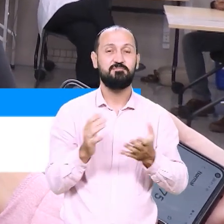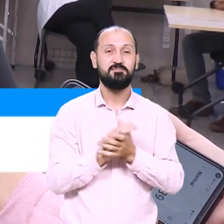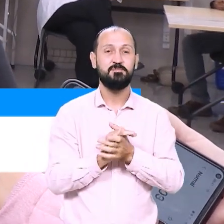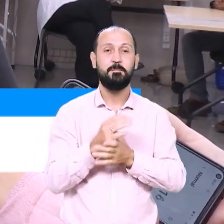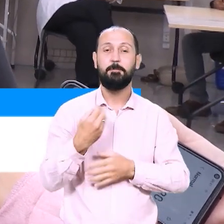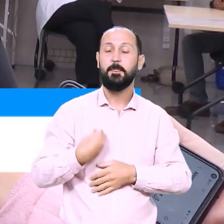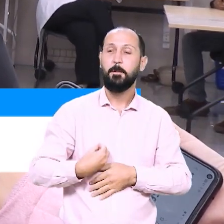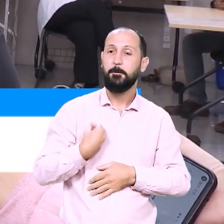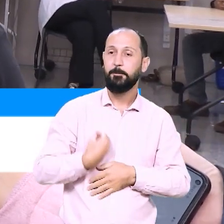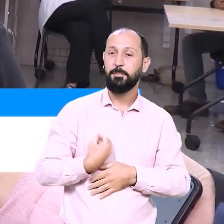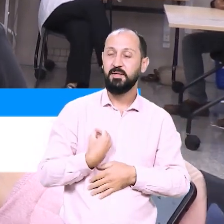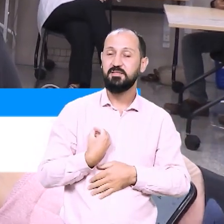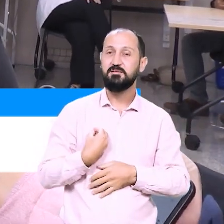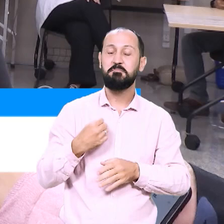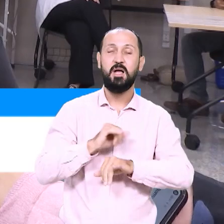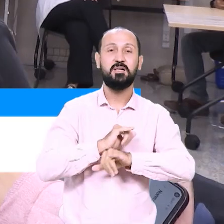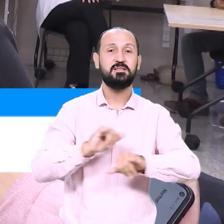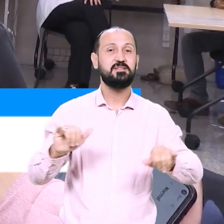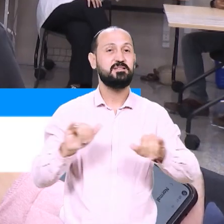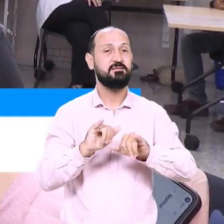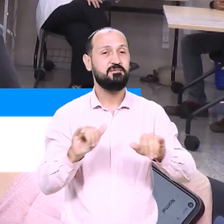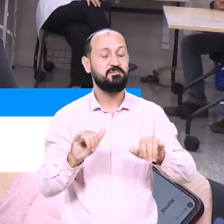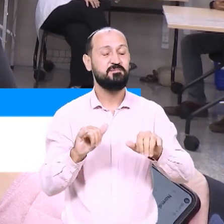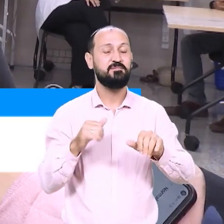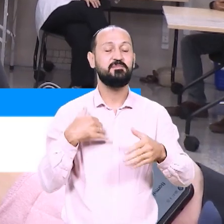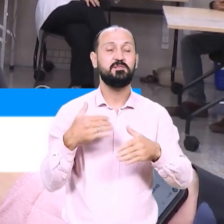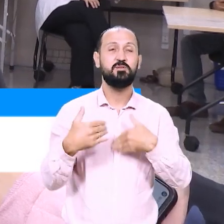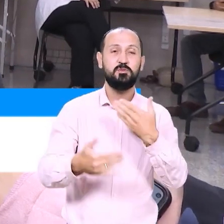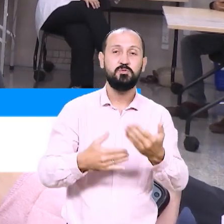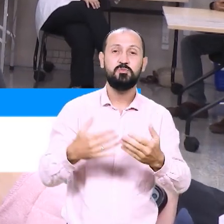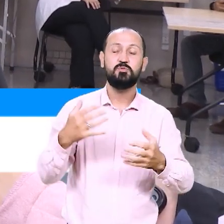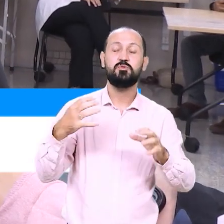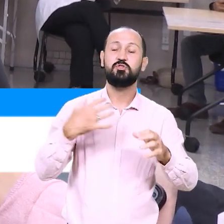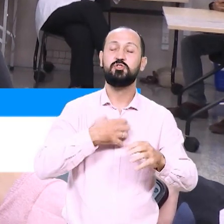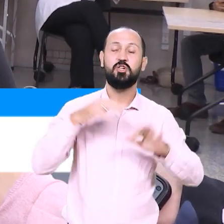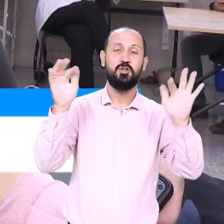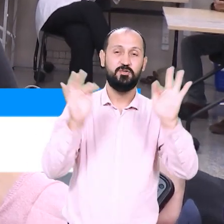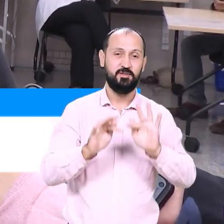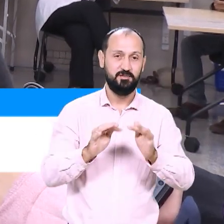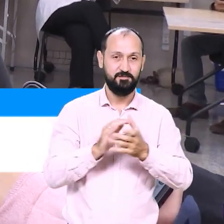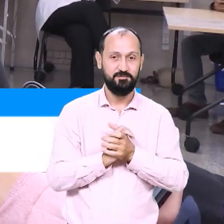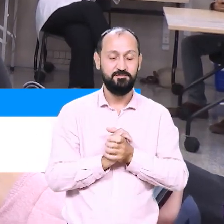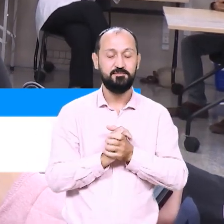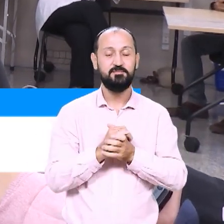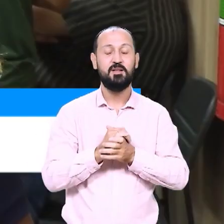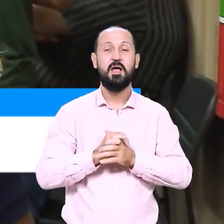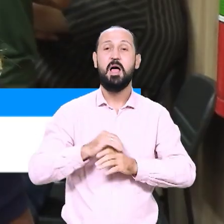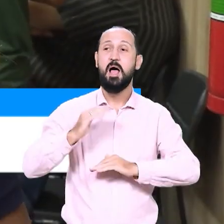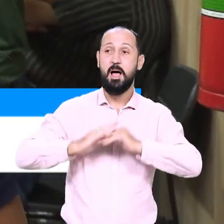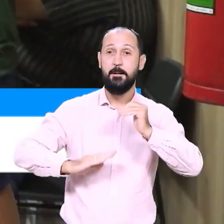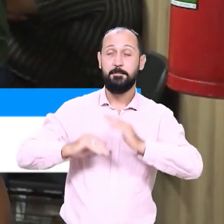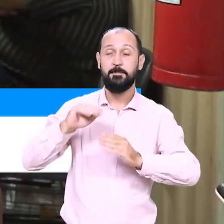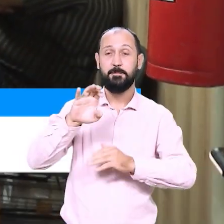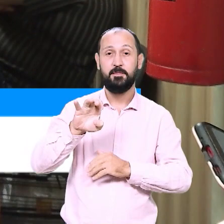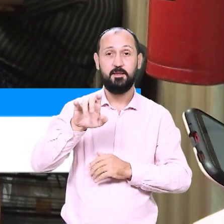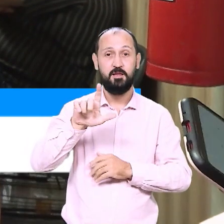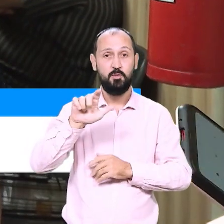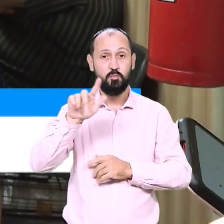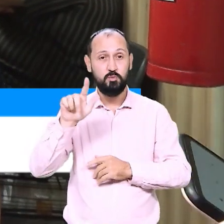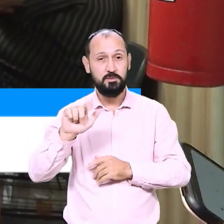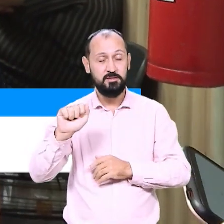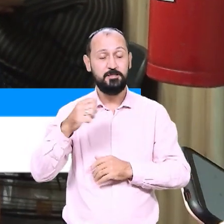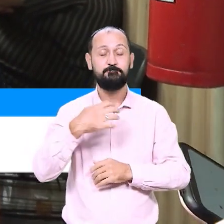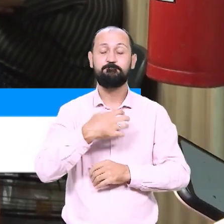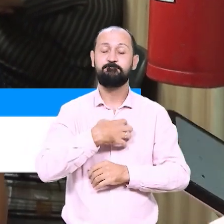vem participar dessa campanha da forma mais alegre possível. A servidora